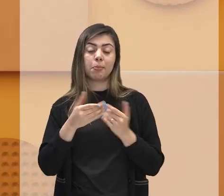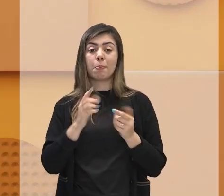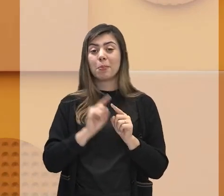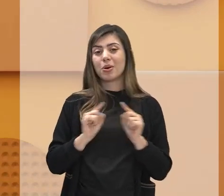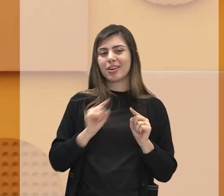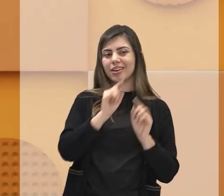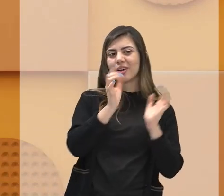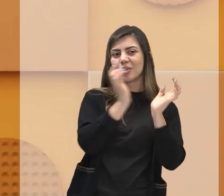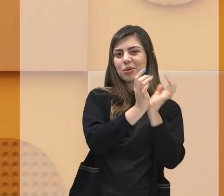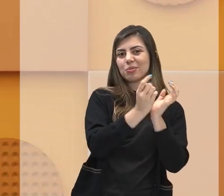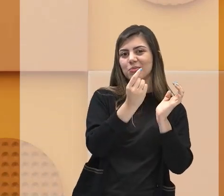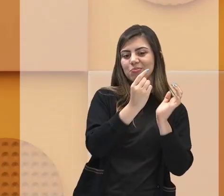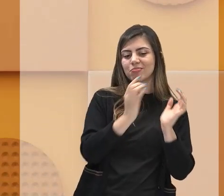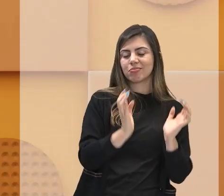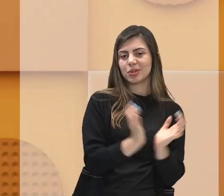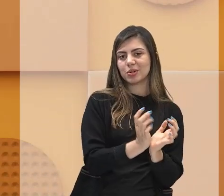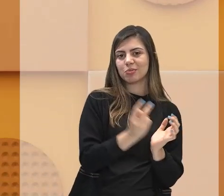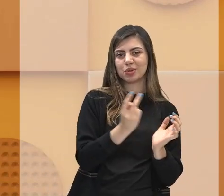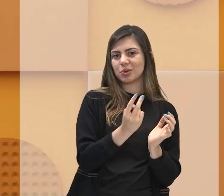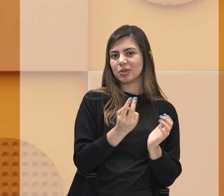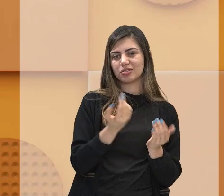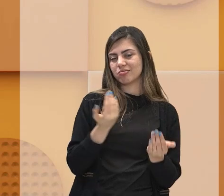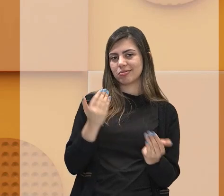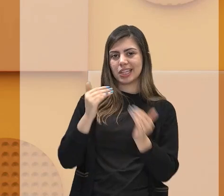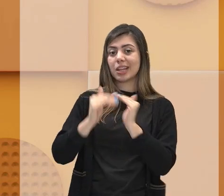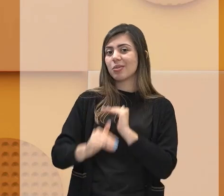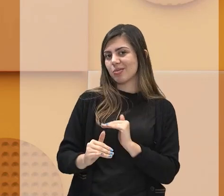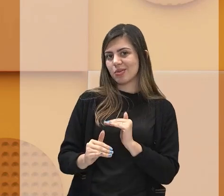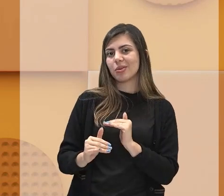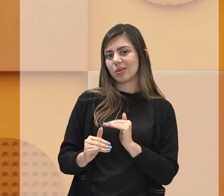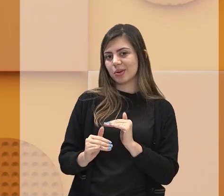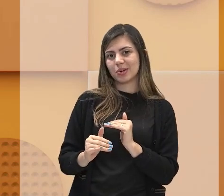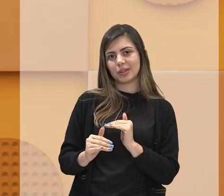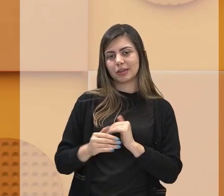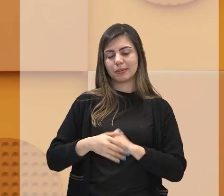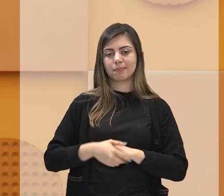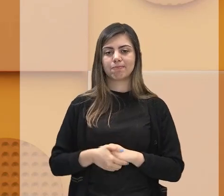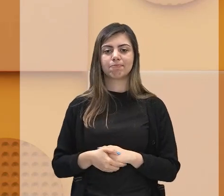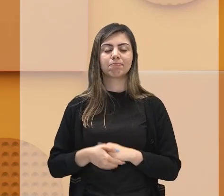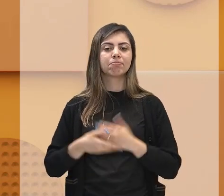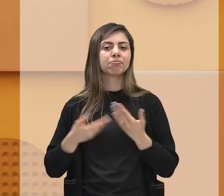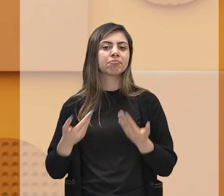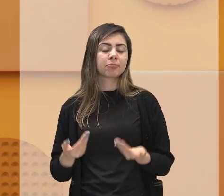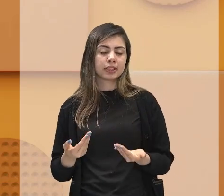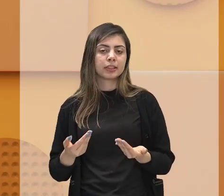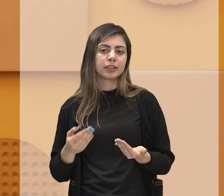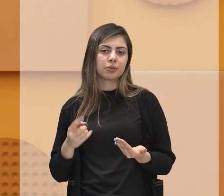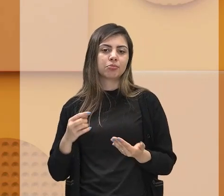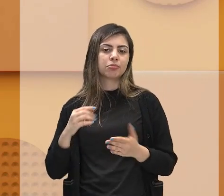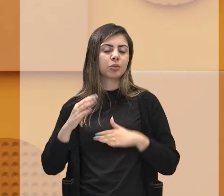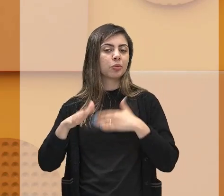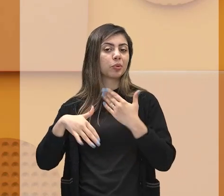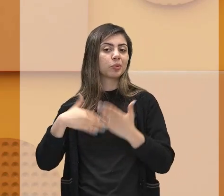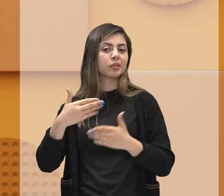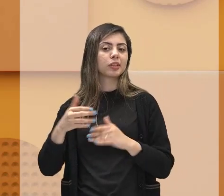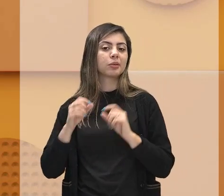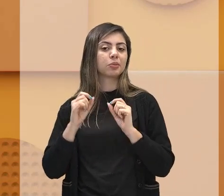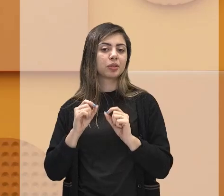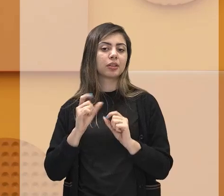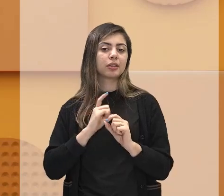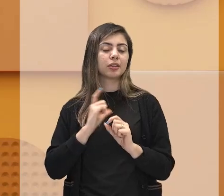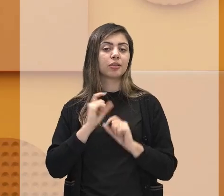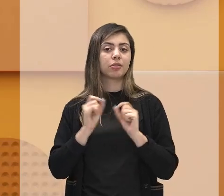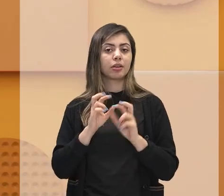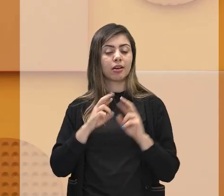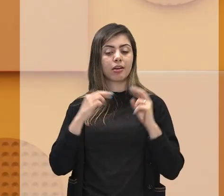estado vão tentar fazer com que isso seja imposto de qualquer forma. Então teremos dessa vez a reunião dos chamados Estados